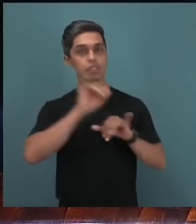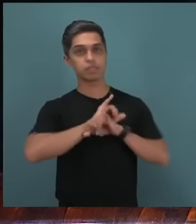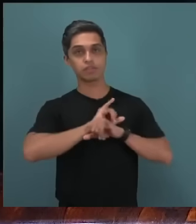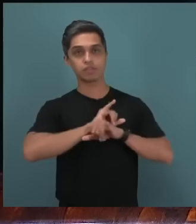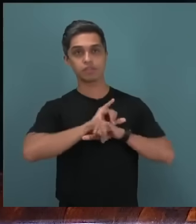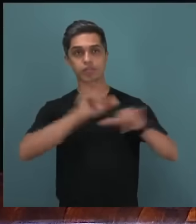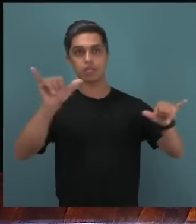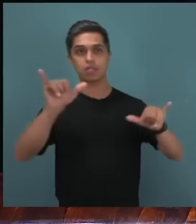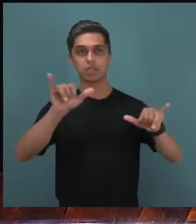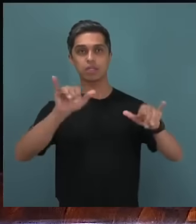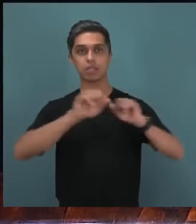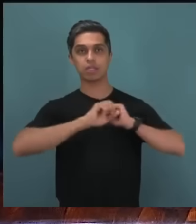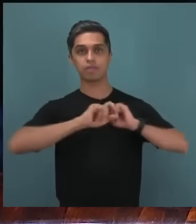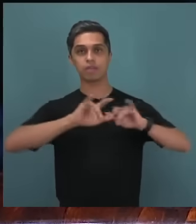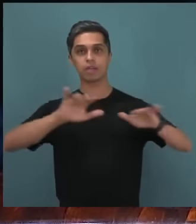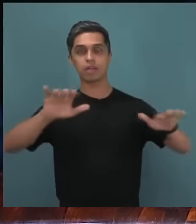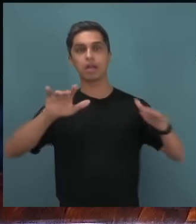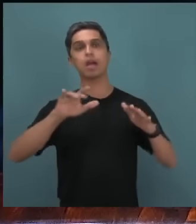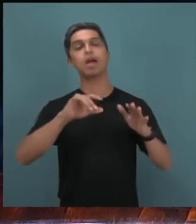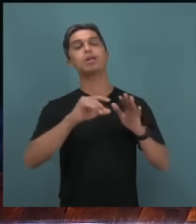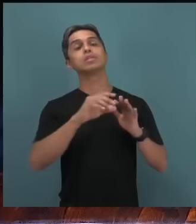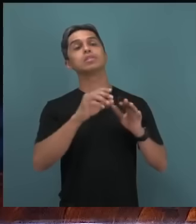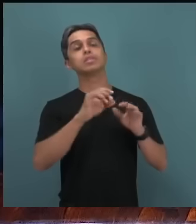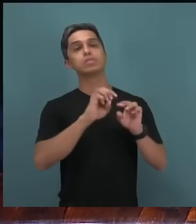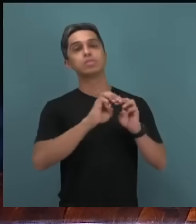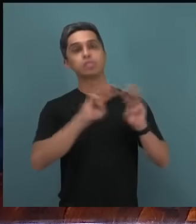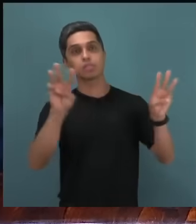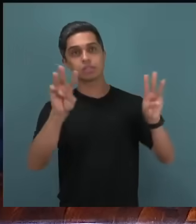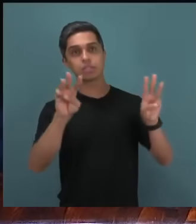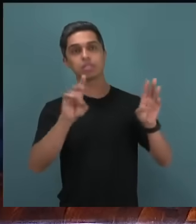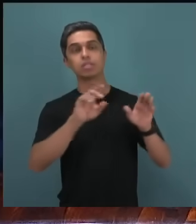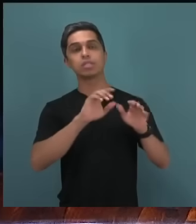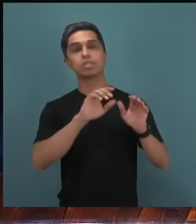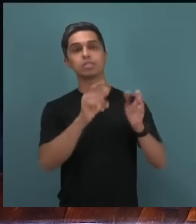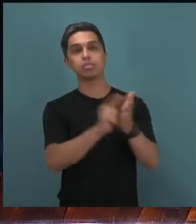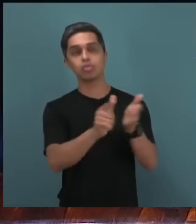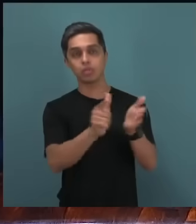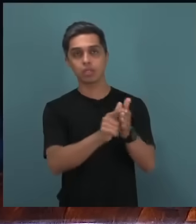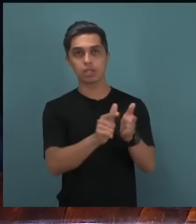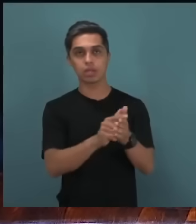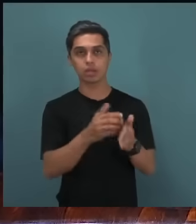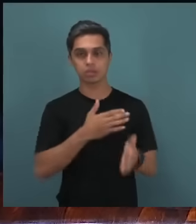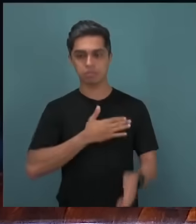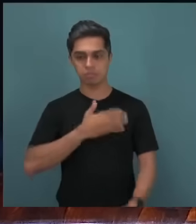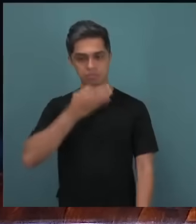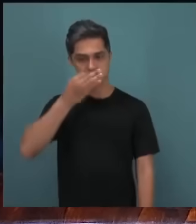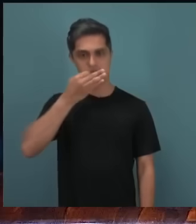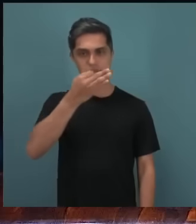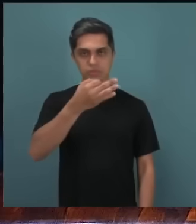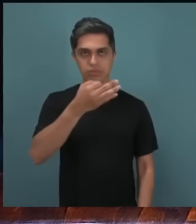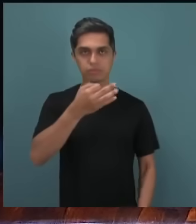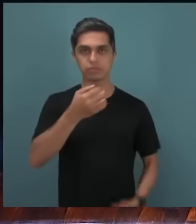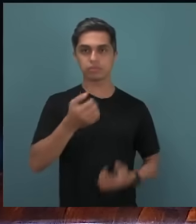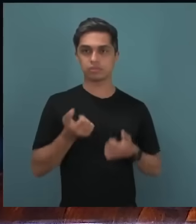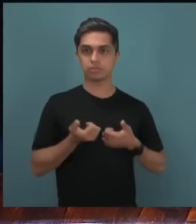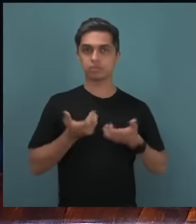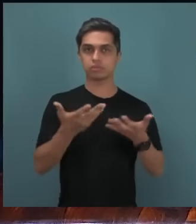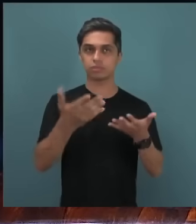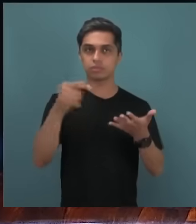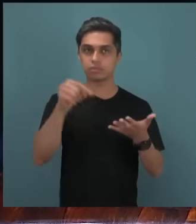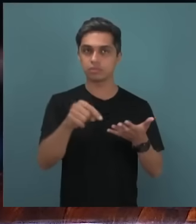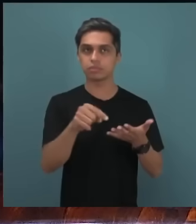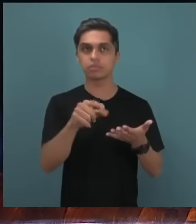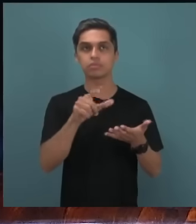diversos jornais e sites. Essa posição que expresso aqui